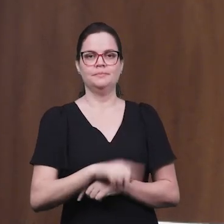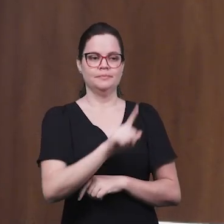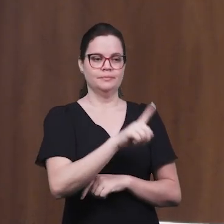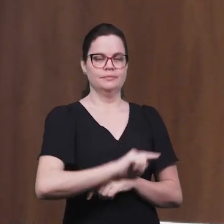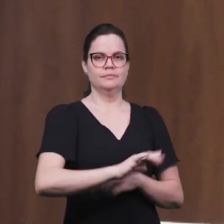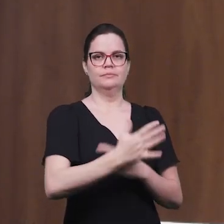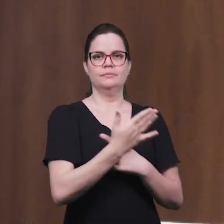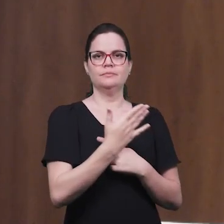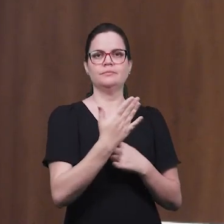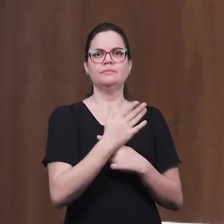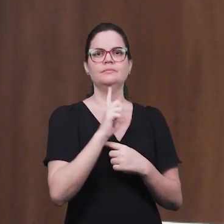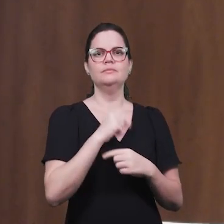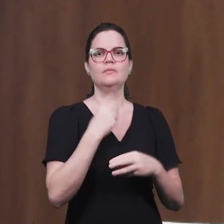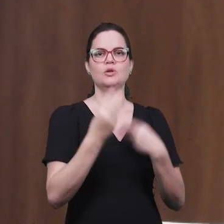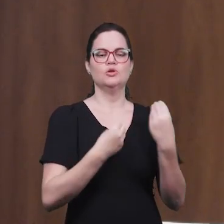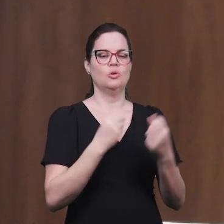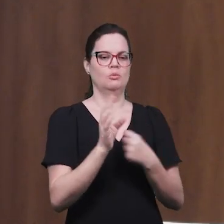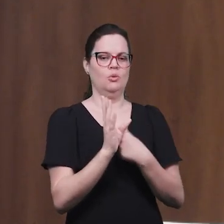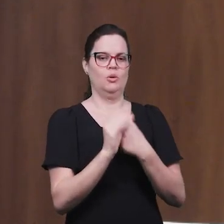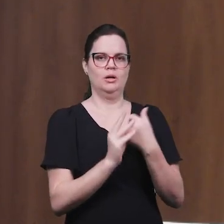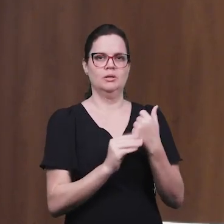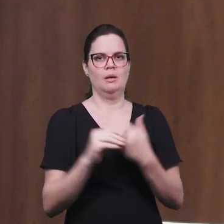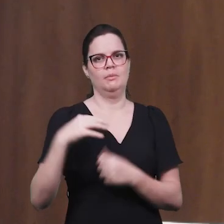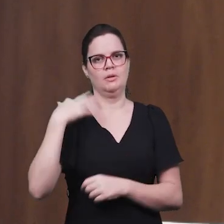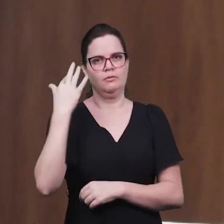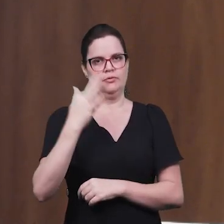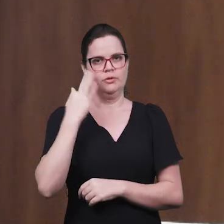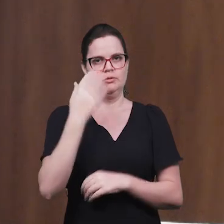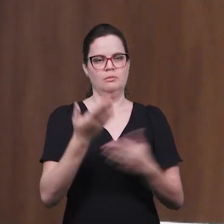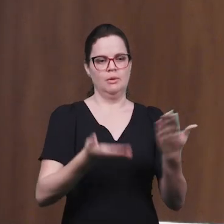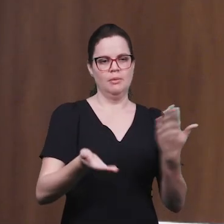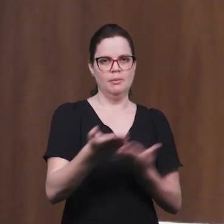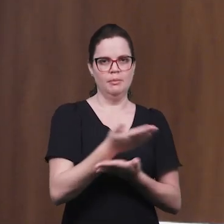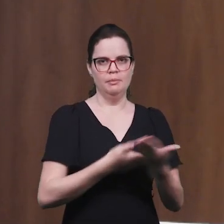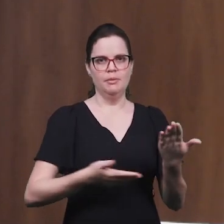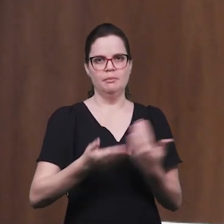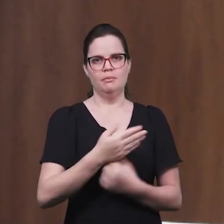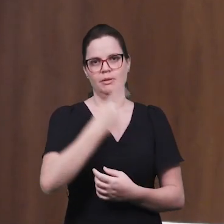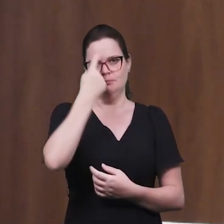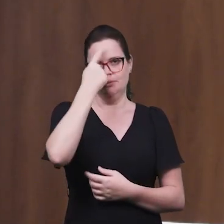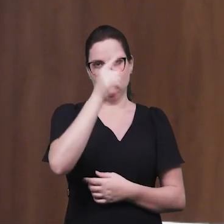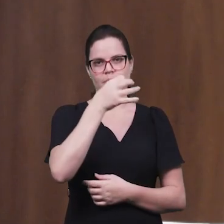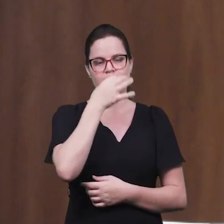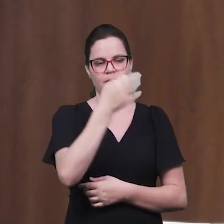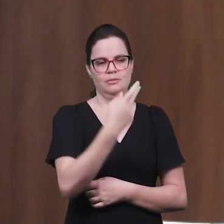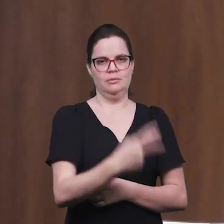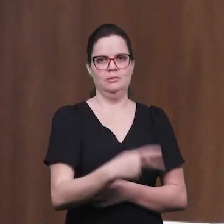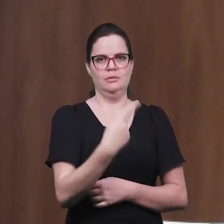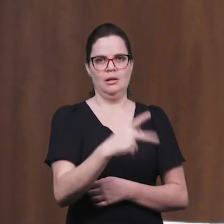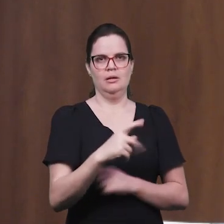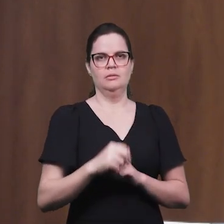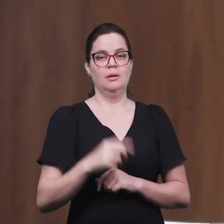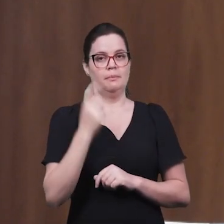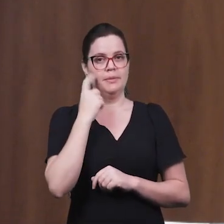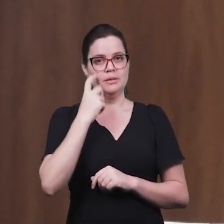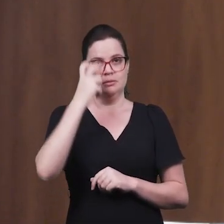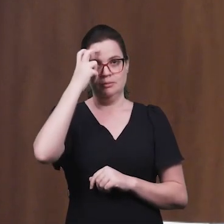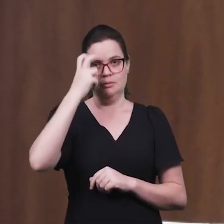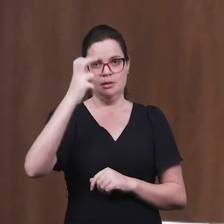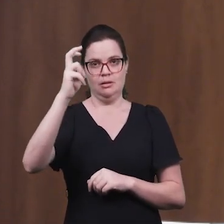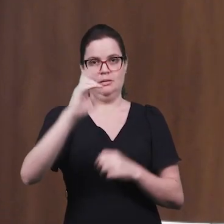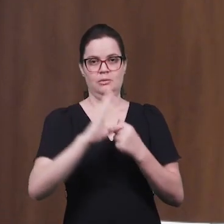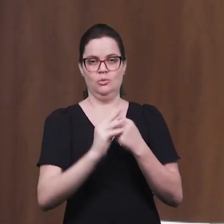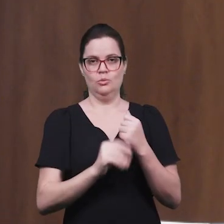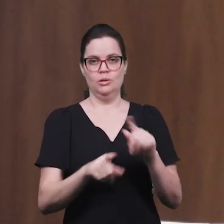contribuíam para a disseminação do conhecimento e a troca de ideias entre os cidadãos, promovendo o desenvolvimento